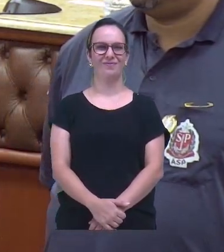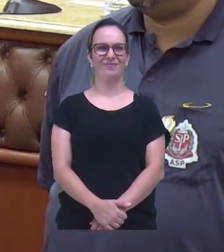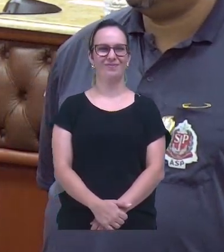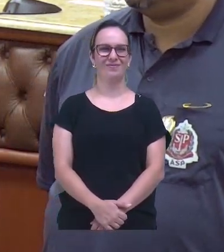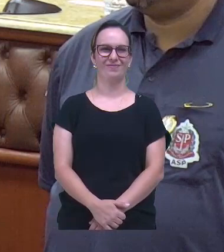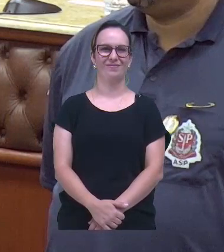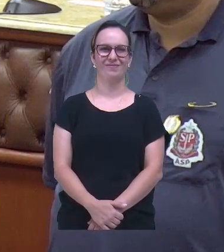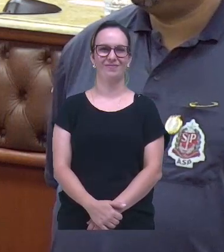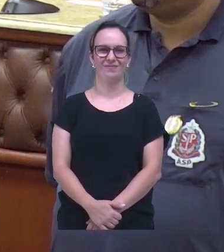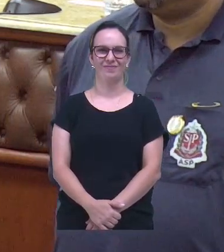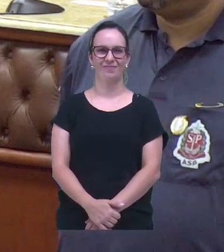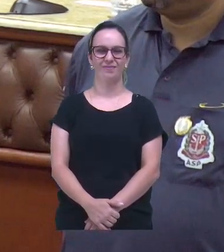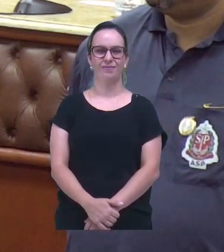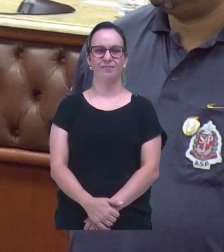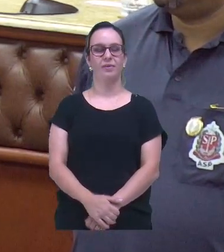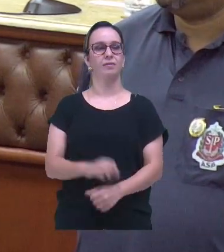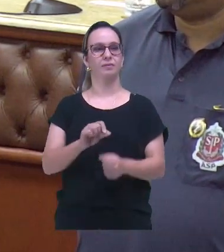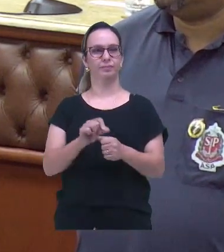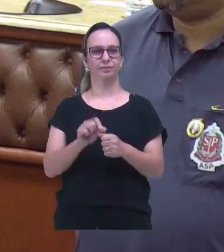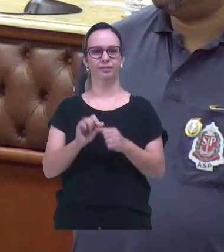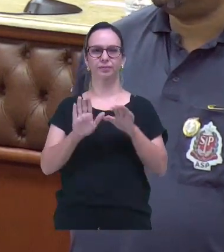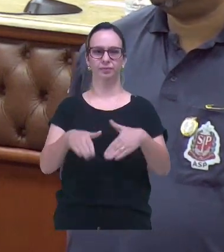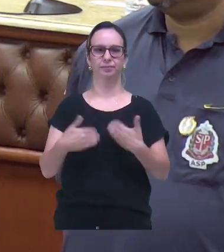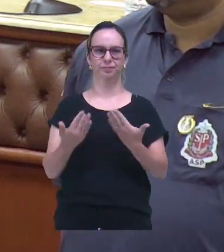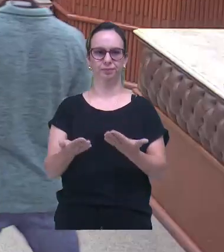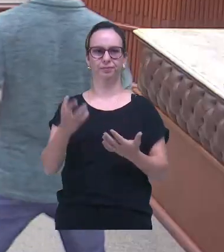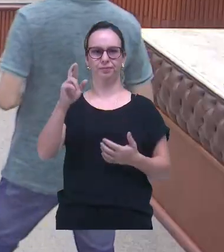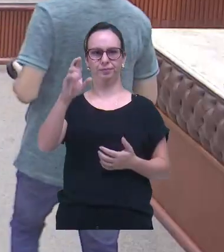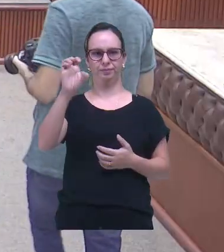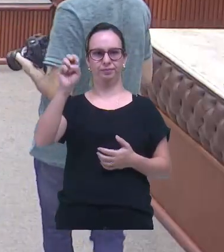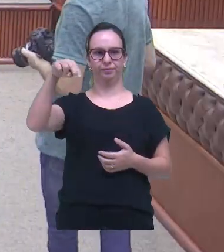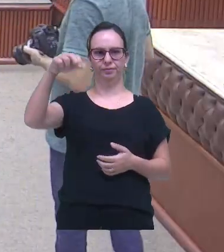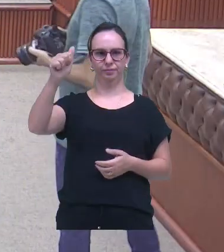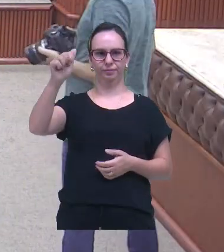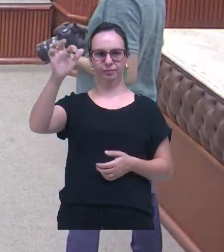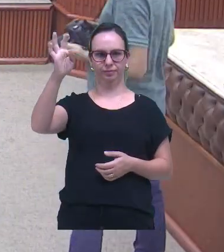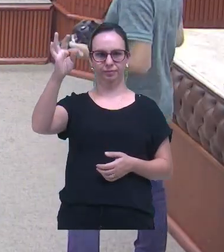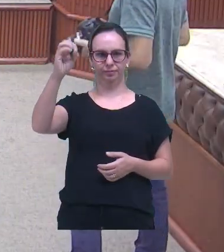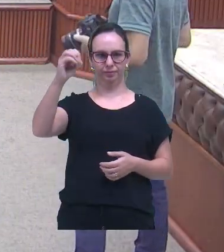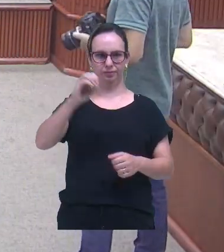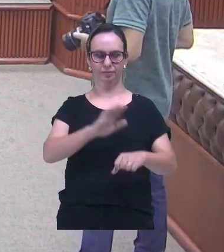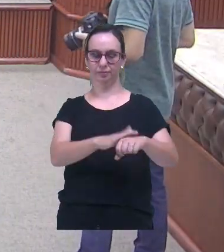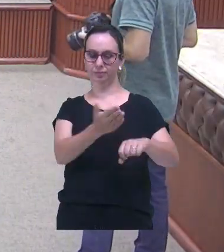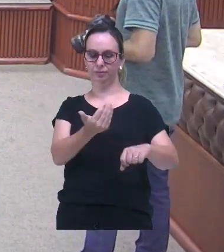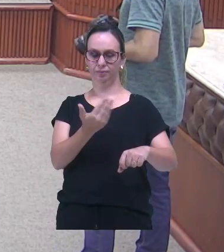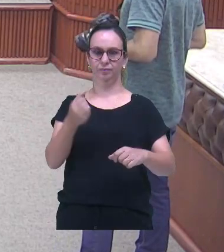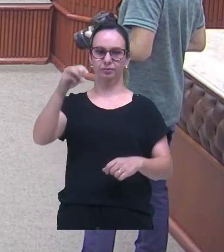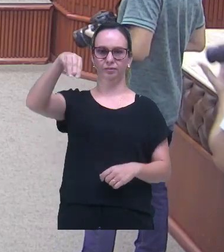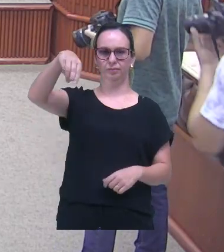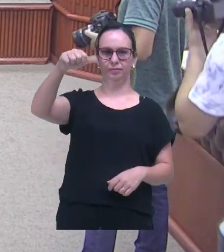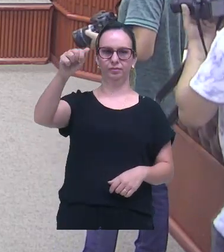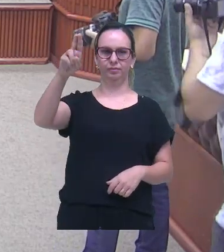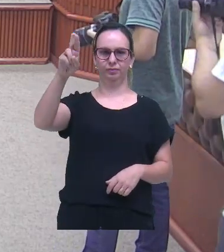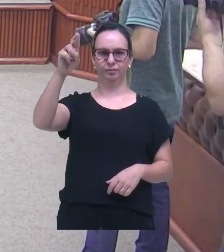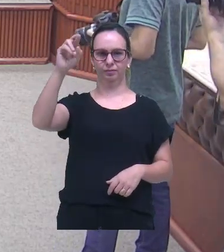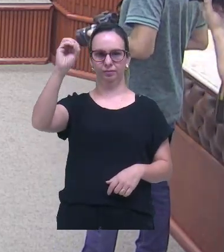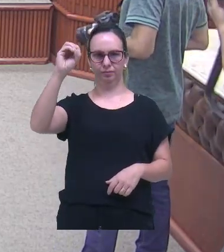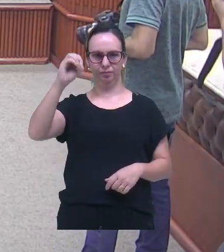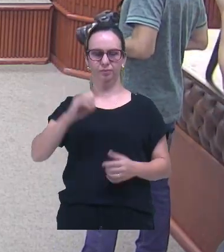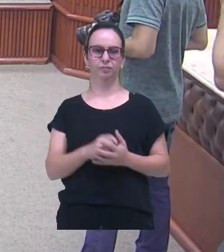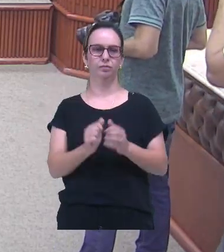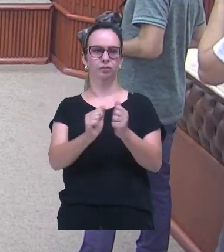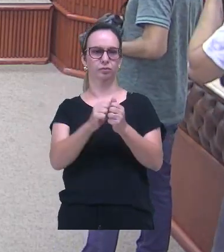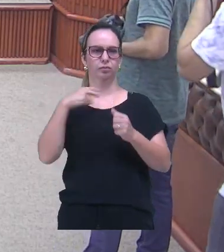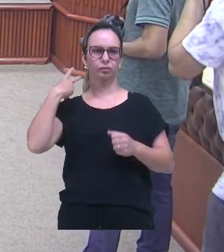Para fazer a entrega da medalha ao senhor Renato Vieira Alves, convido o ilustríssimo senhor Mauro Luiz Lima e o vereador José